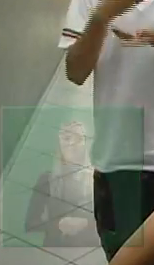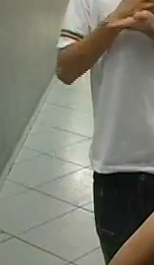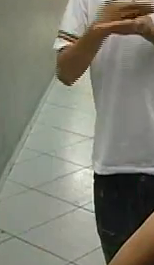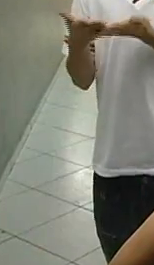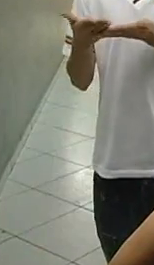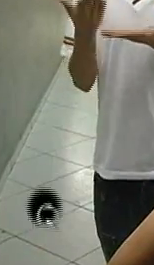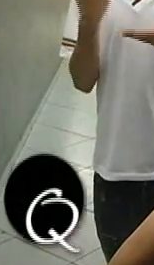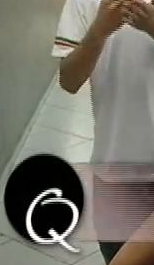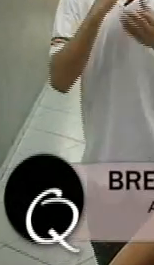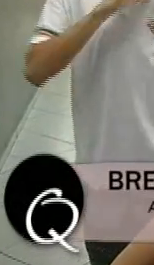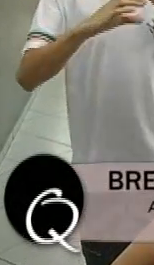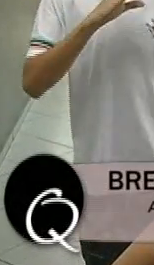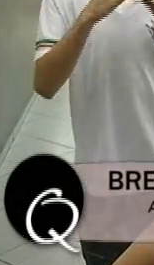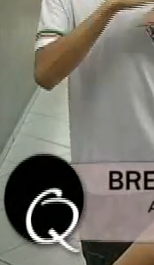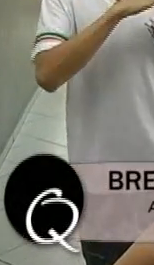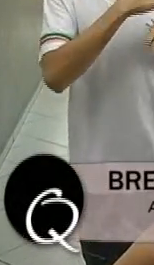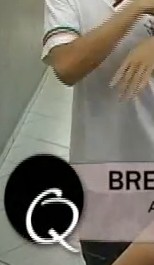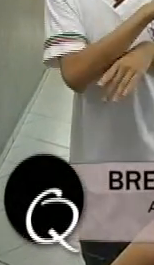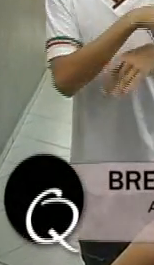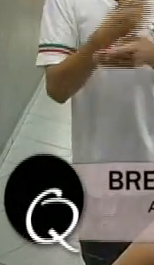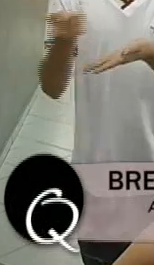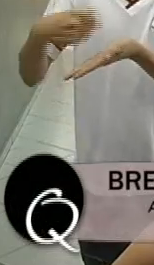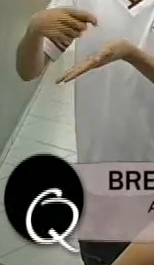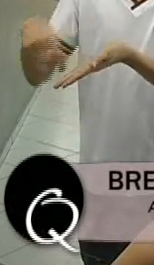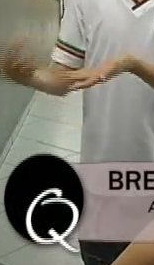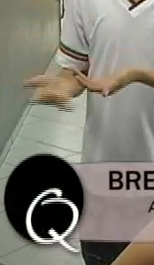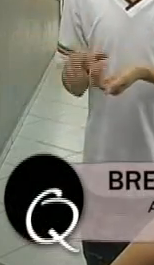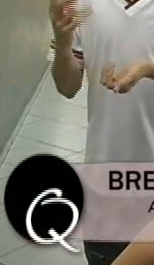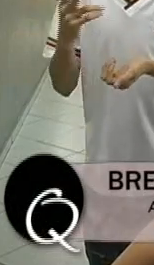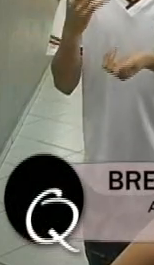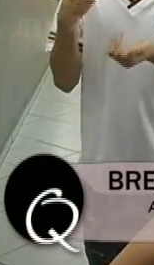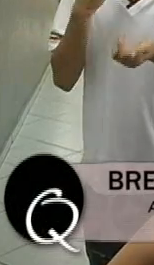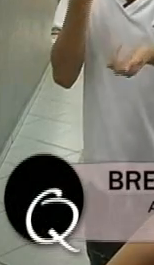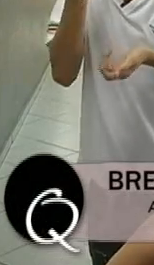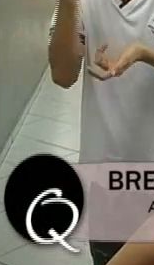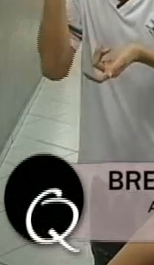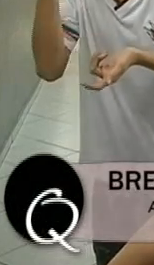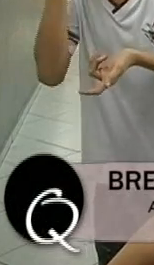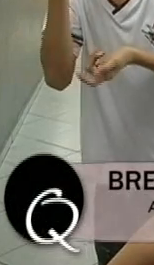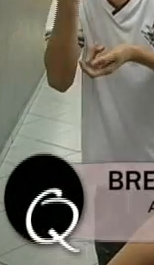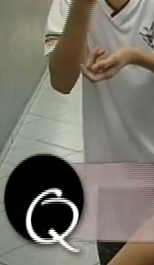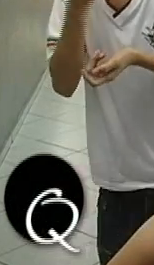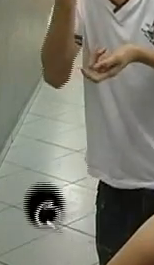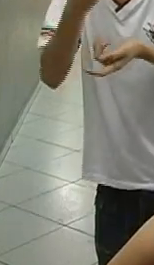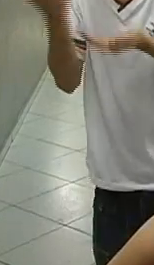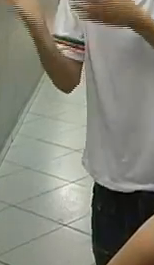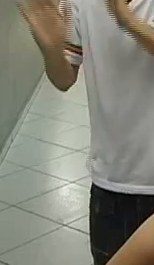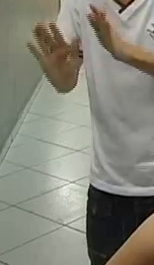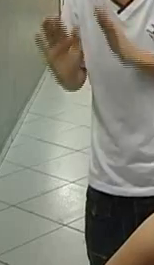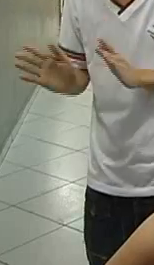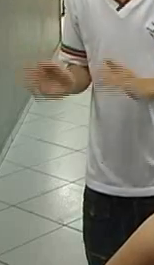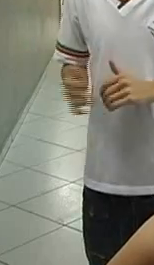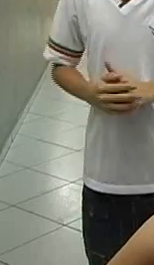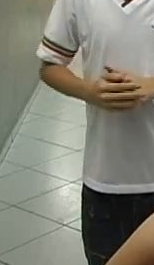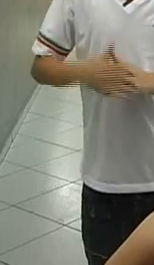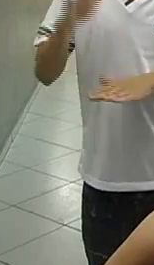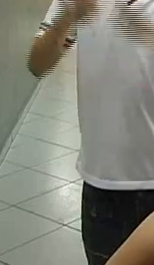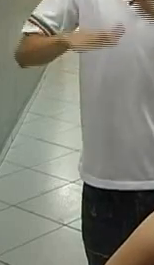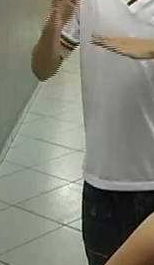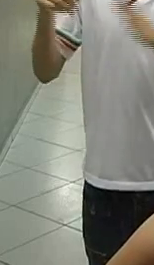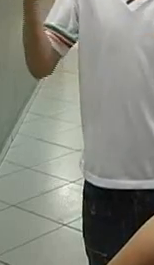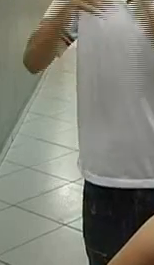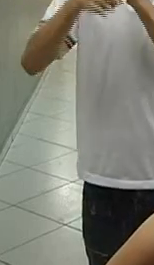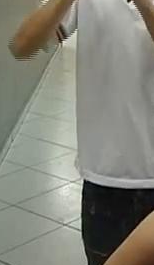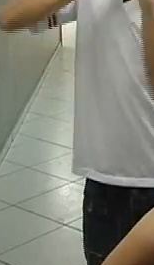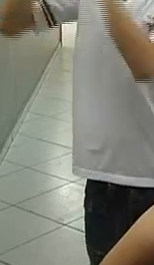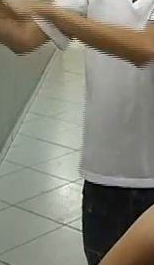Não, quando nós começamos o primeiro dia, as pessoas começaram a olhar pra gente, começou a conversar, a escrever, falar devagarzinho, até que